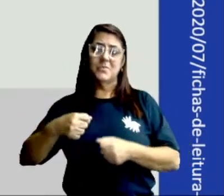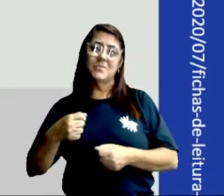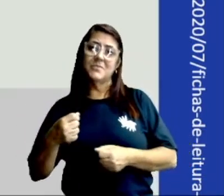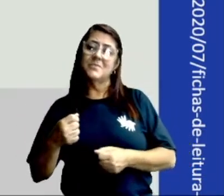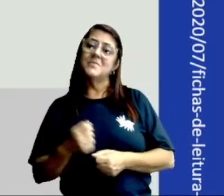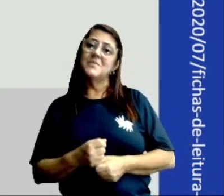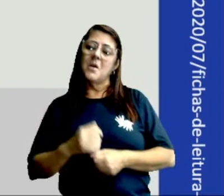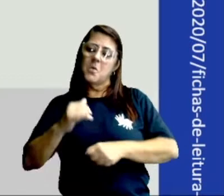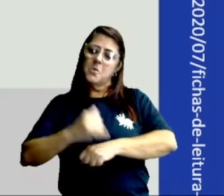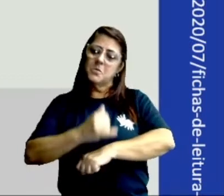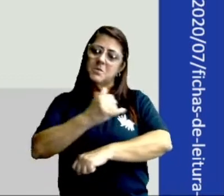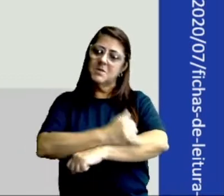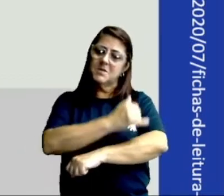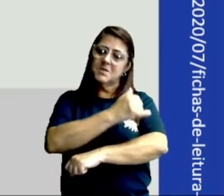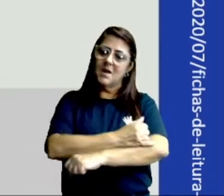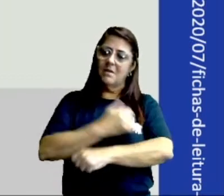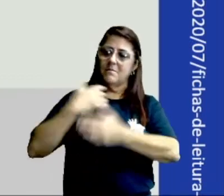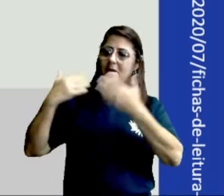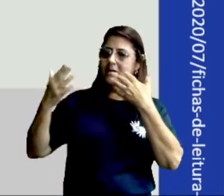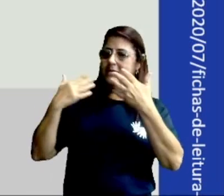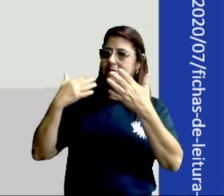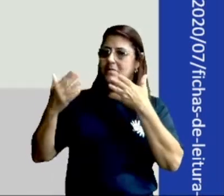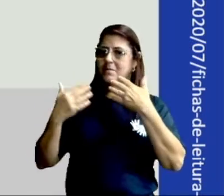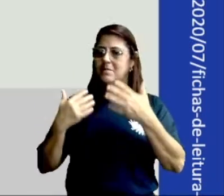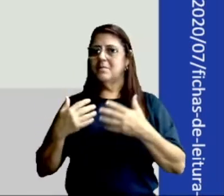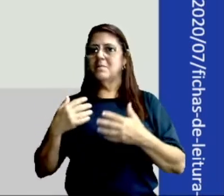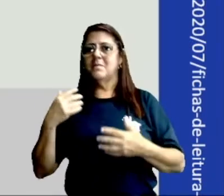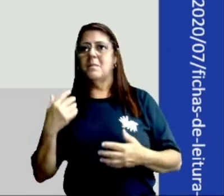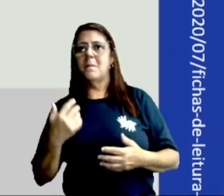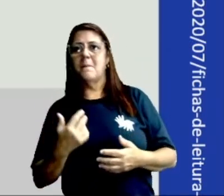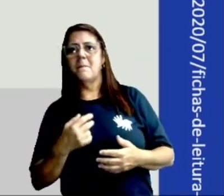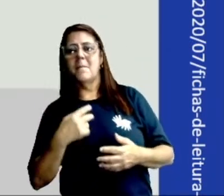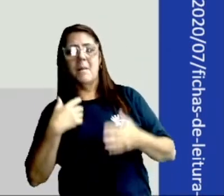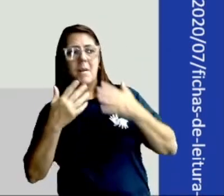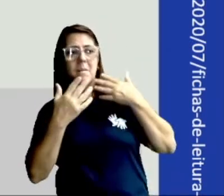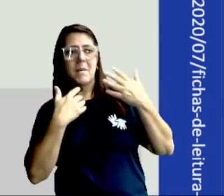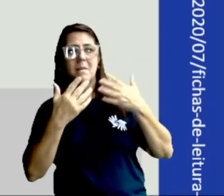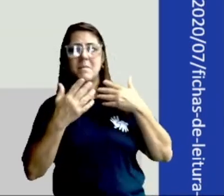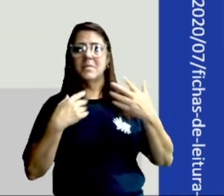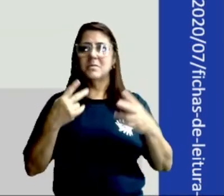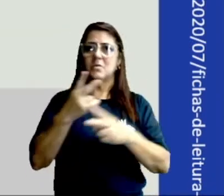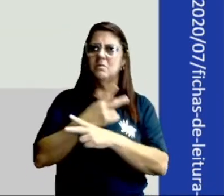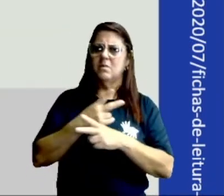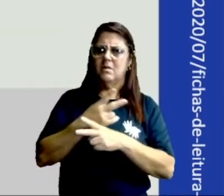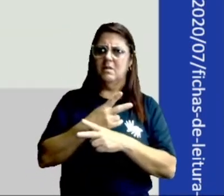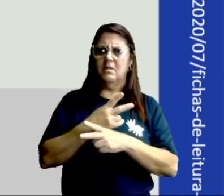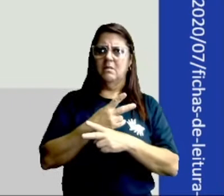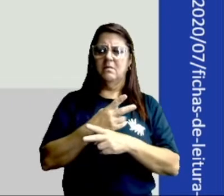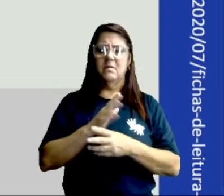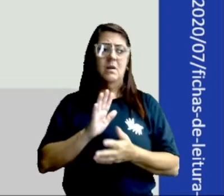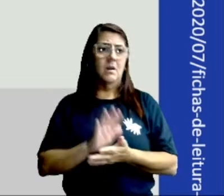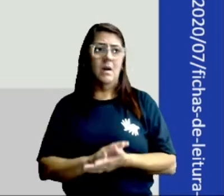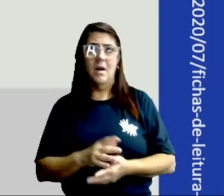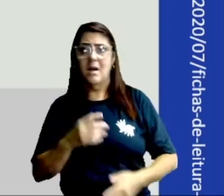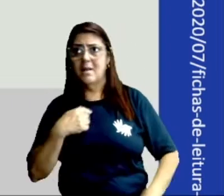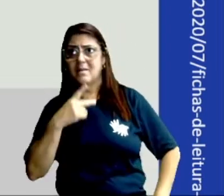O sapo batendo papo e o papo soltando o vento. Eita, tia, até a senhora se enrolou. É verdade. Isso